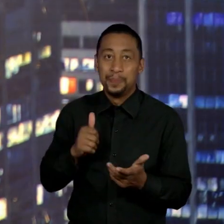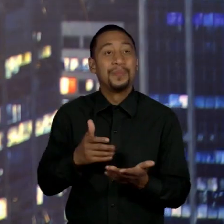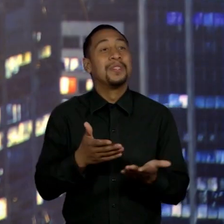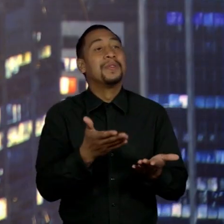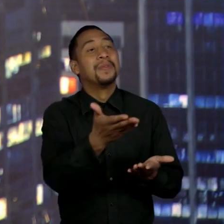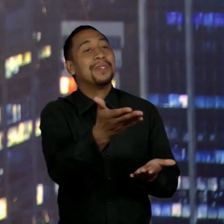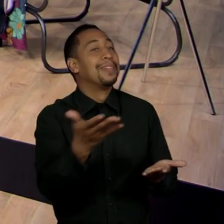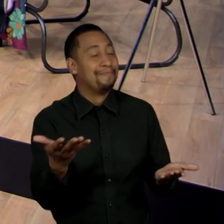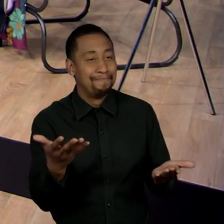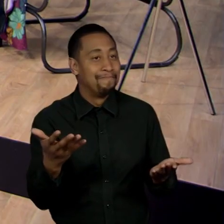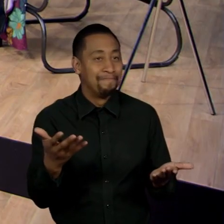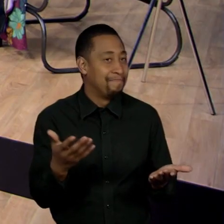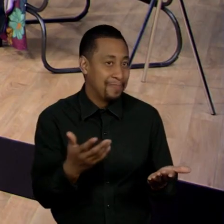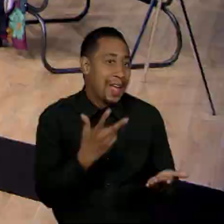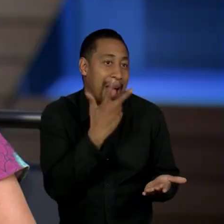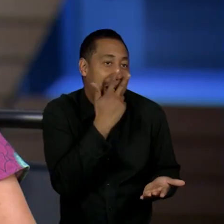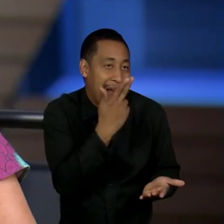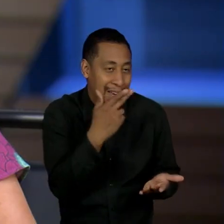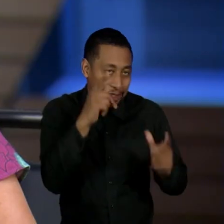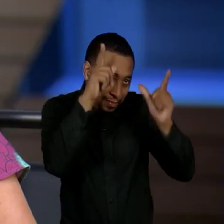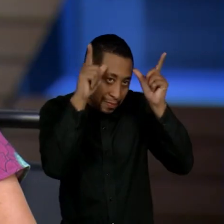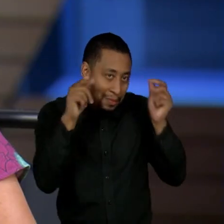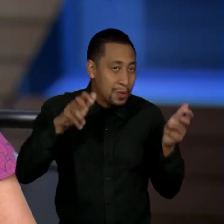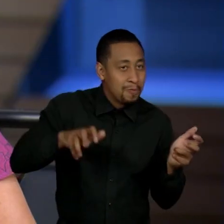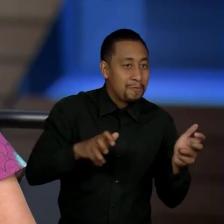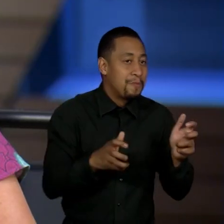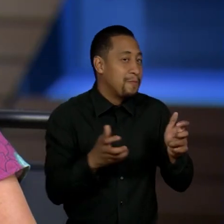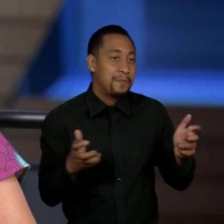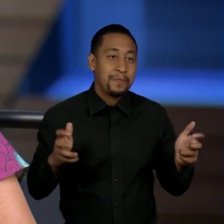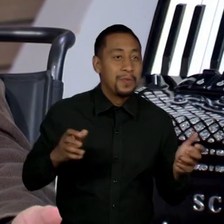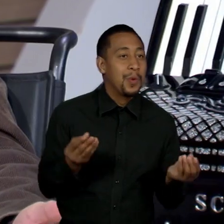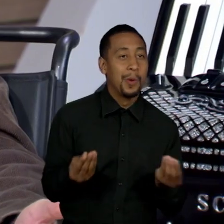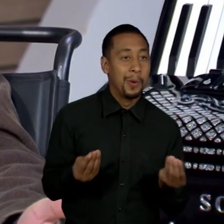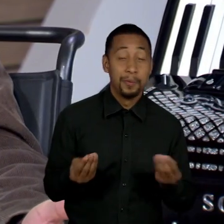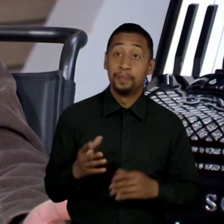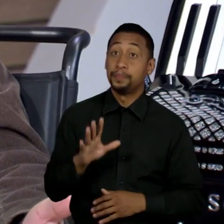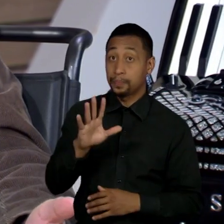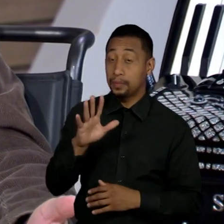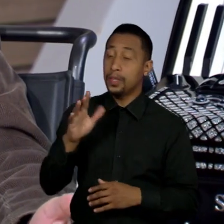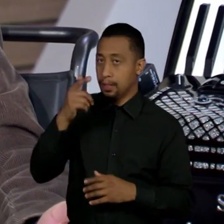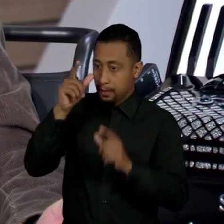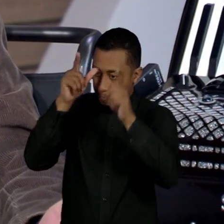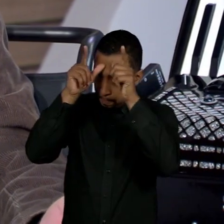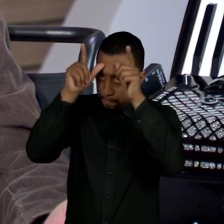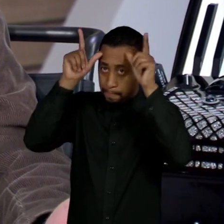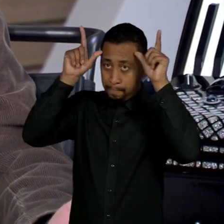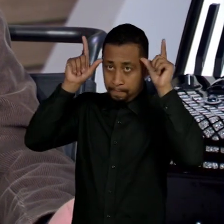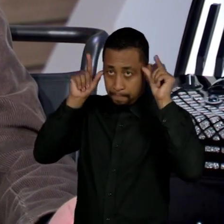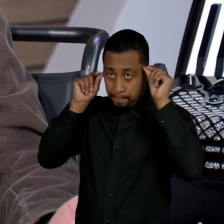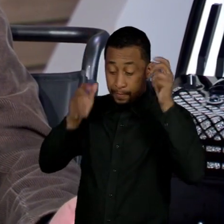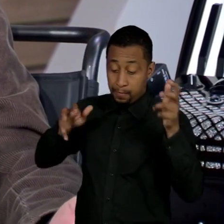Gonzaga. Olha, o Luiz Gonzaga, ele urbaniza o forró, mas ele traz o sertão com